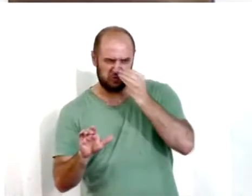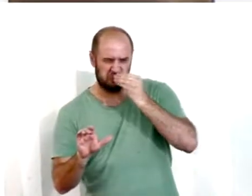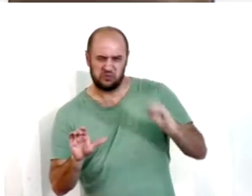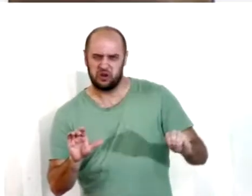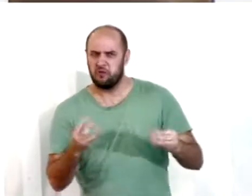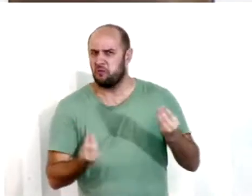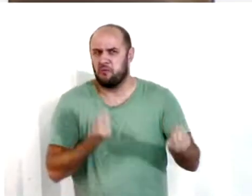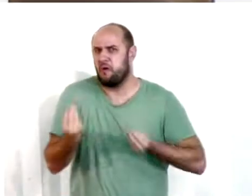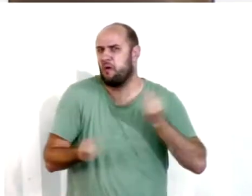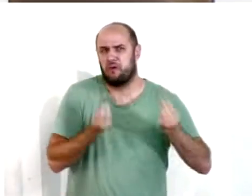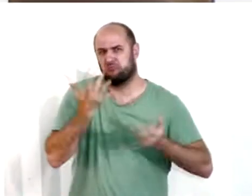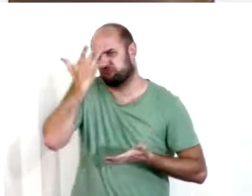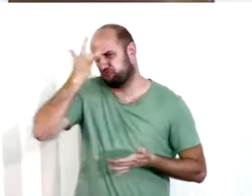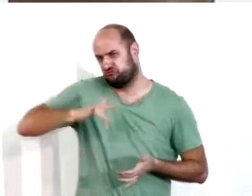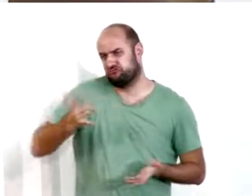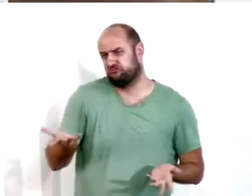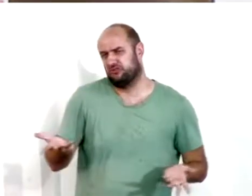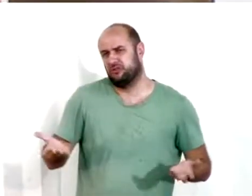isso funciona?